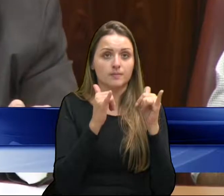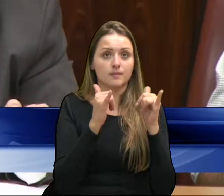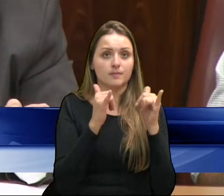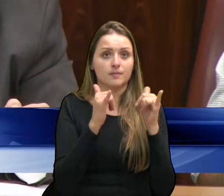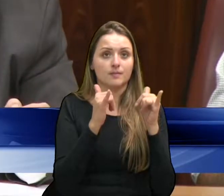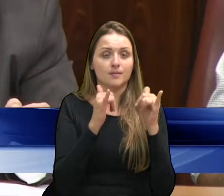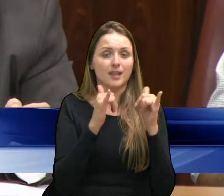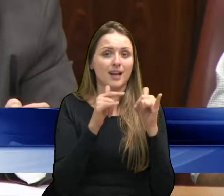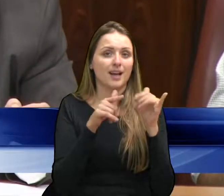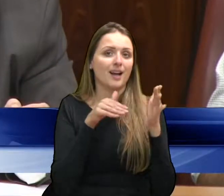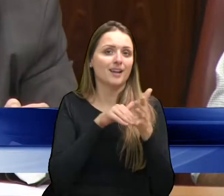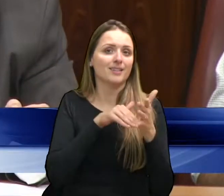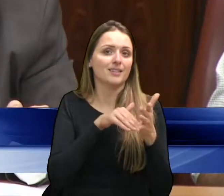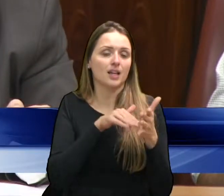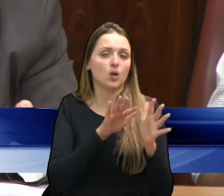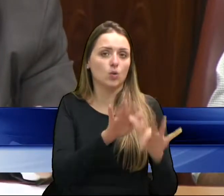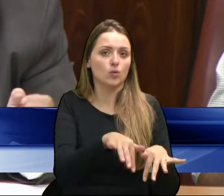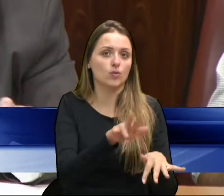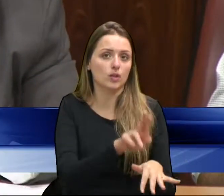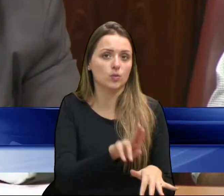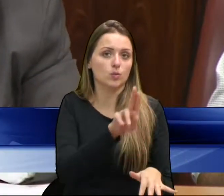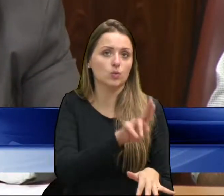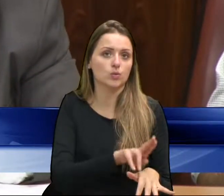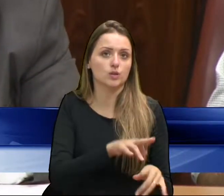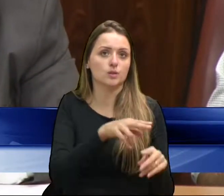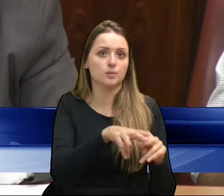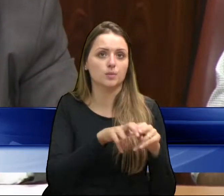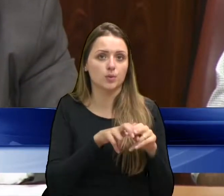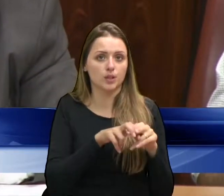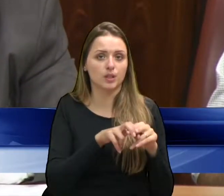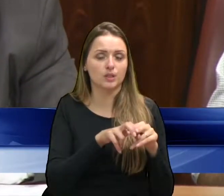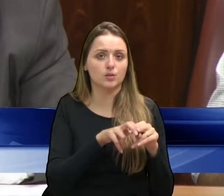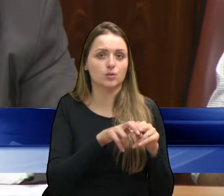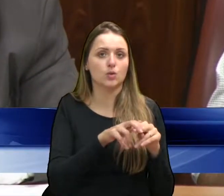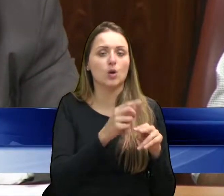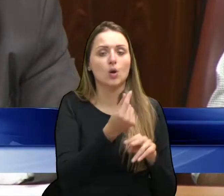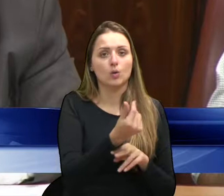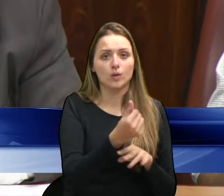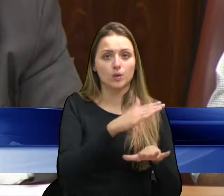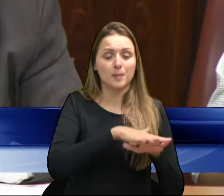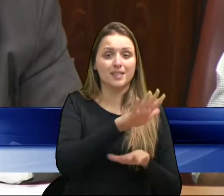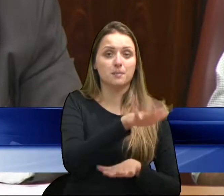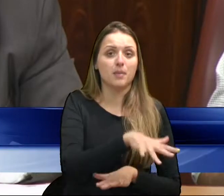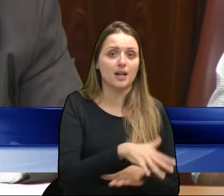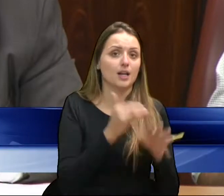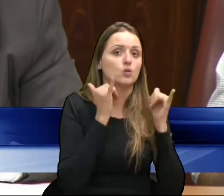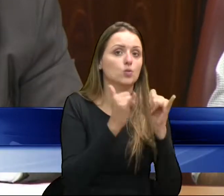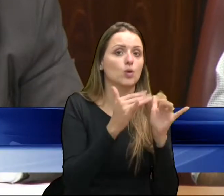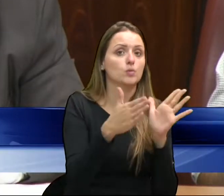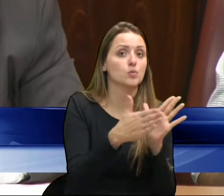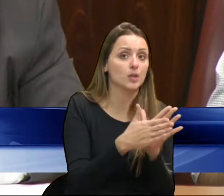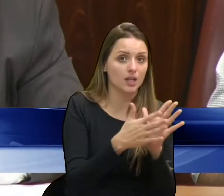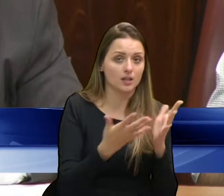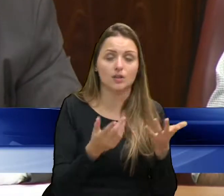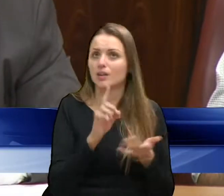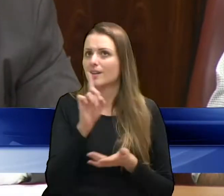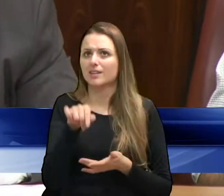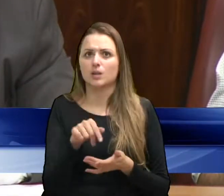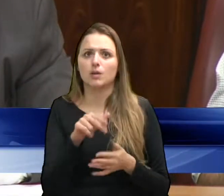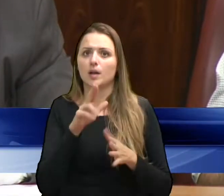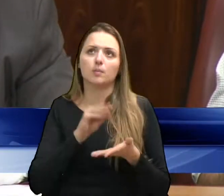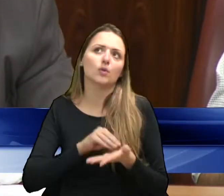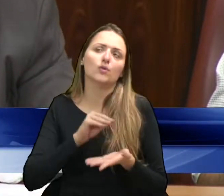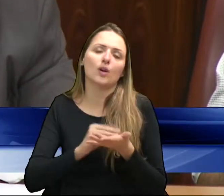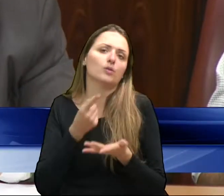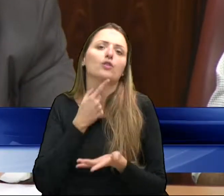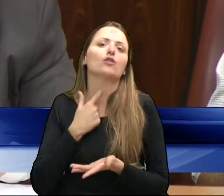máxima. Então, por isso, a tarifa fica mais baixa que a do ônibus. Tá? E não é por falta de vontade de renovar,